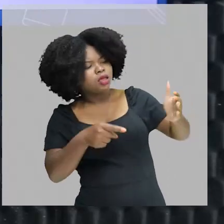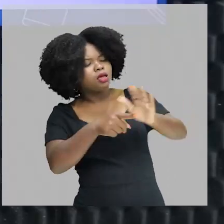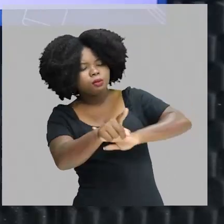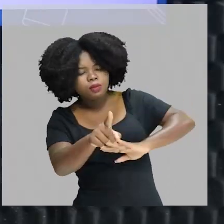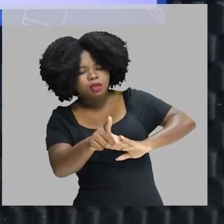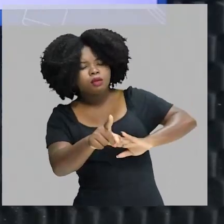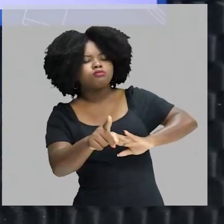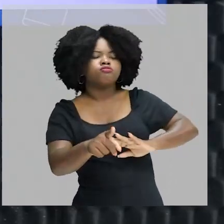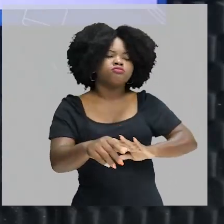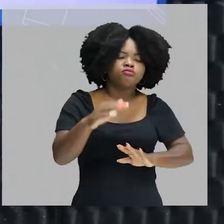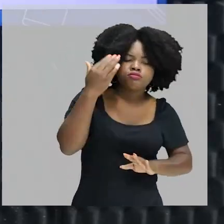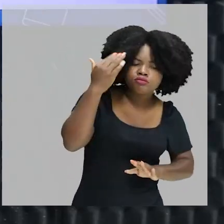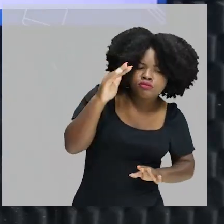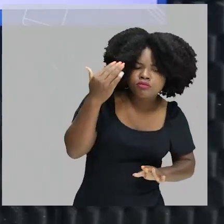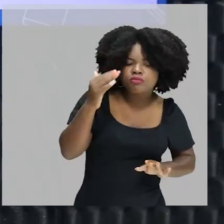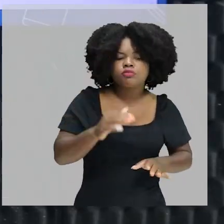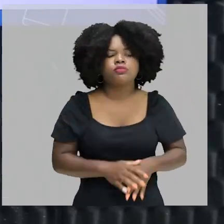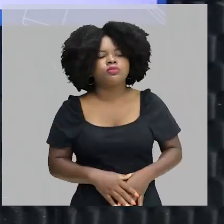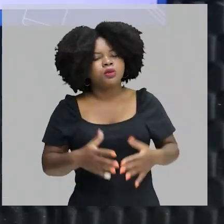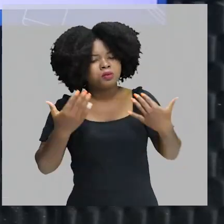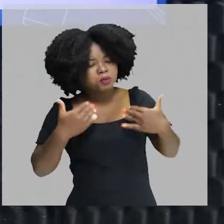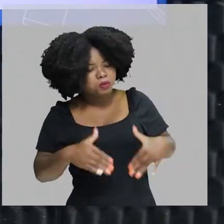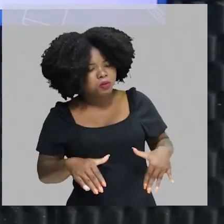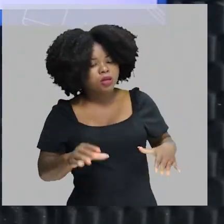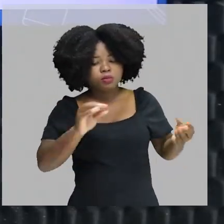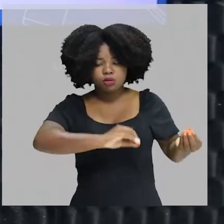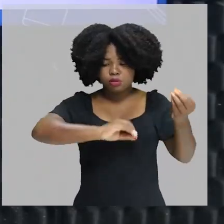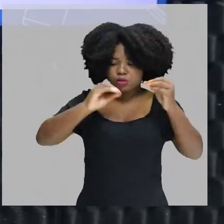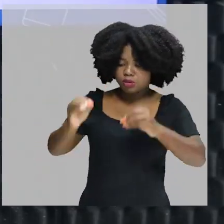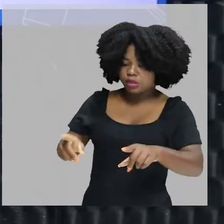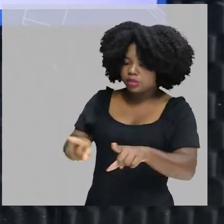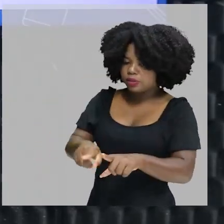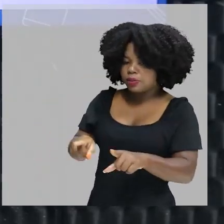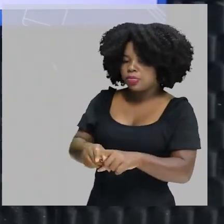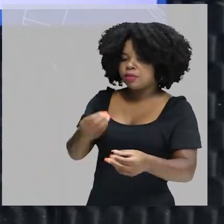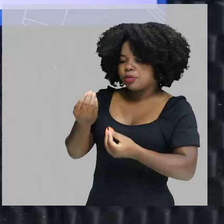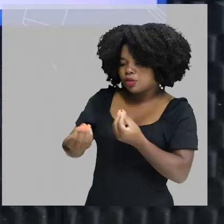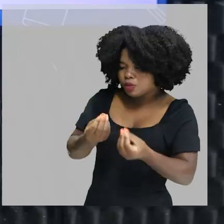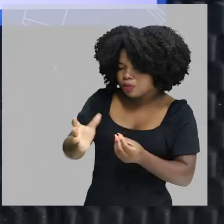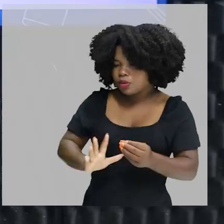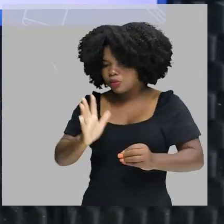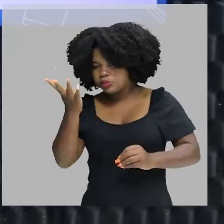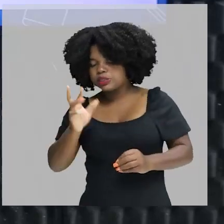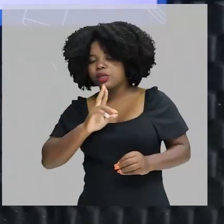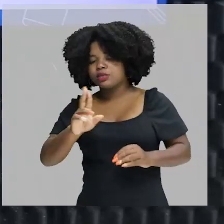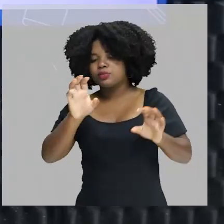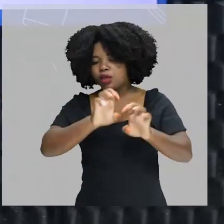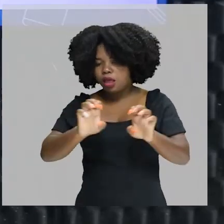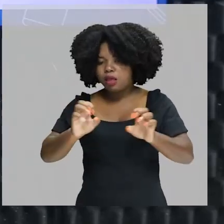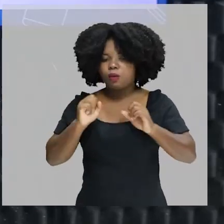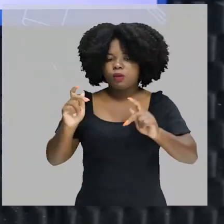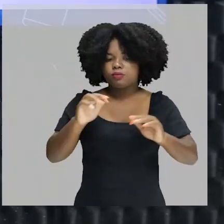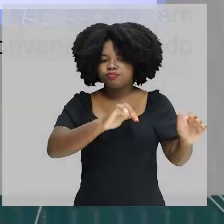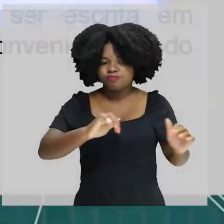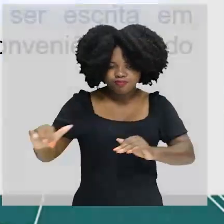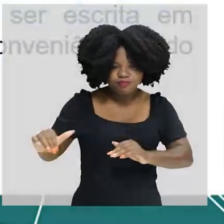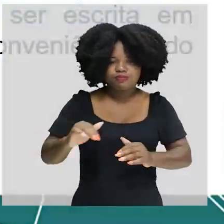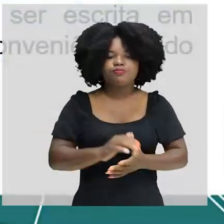traduzir essa questão, reescrever na forma de uma equação química. Show de bola,